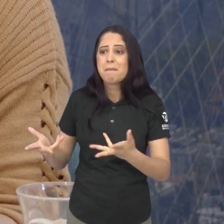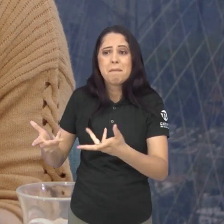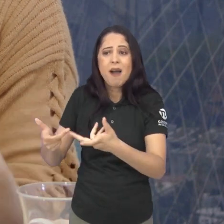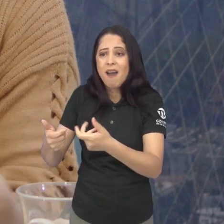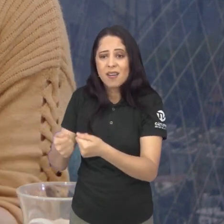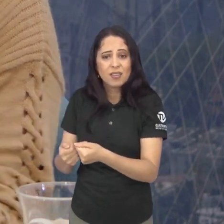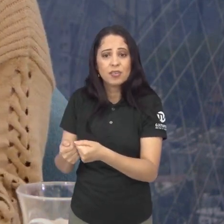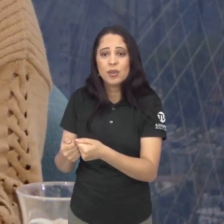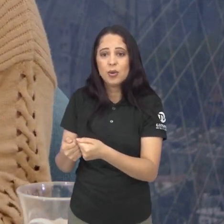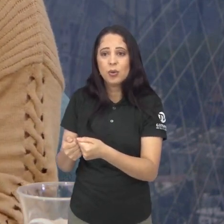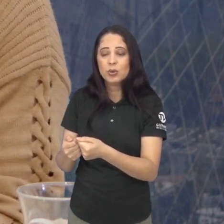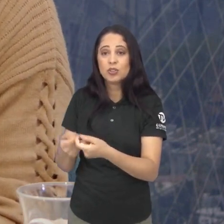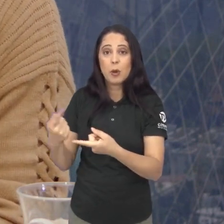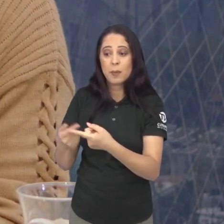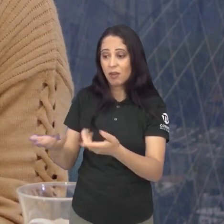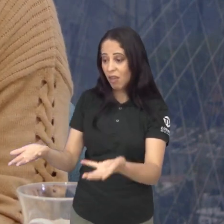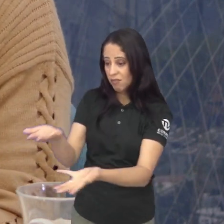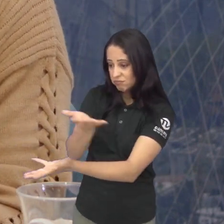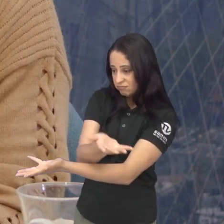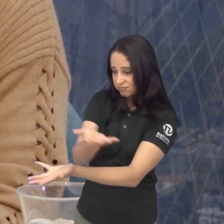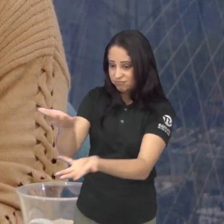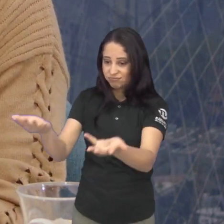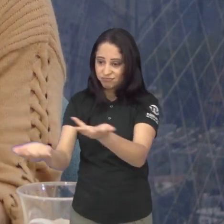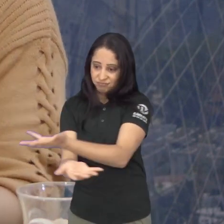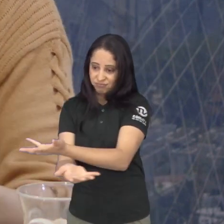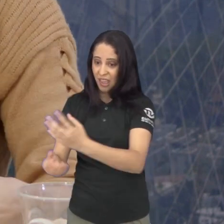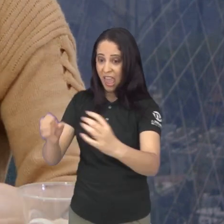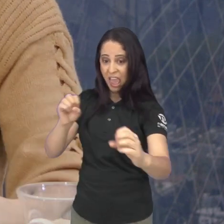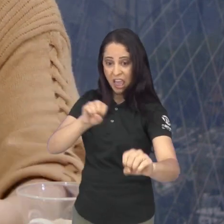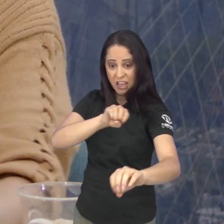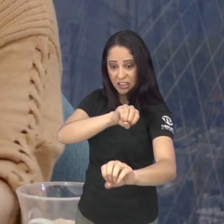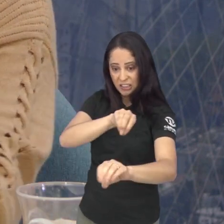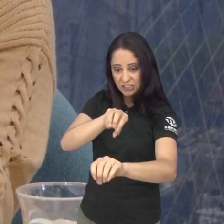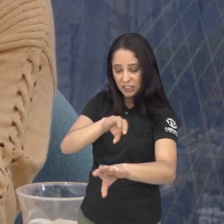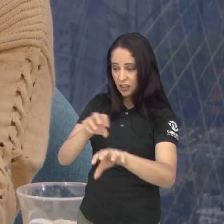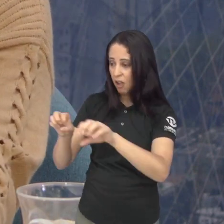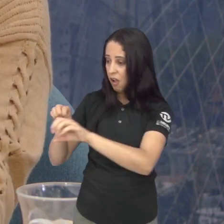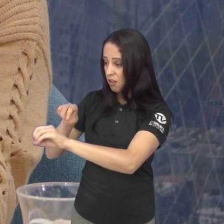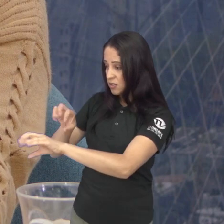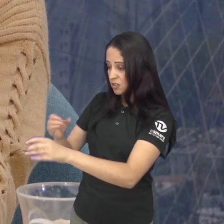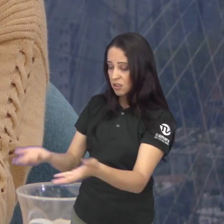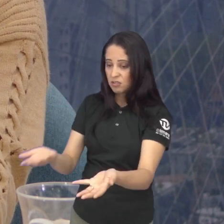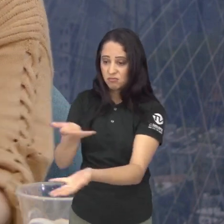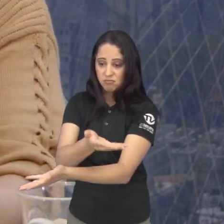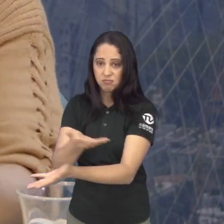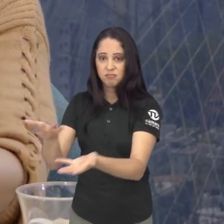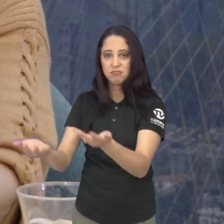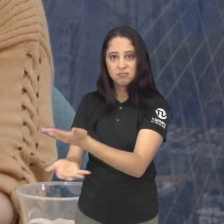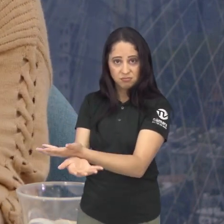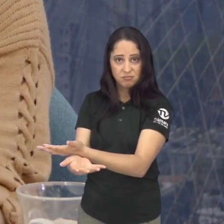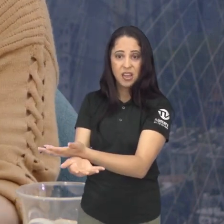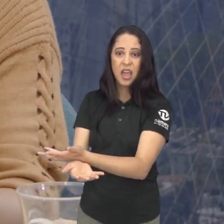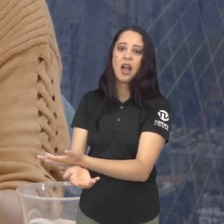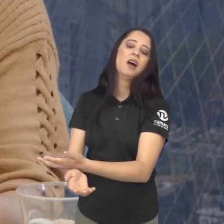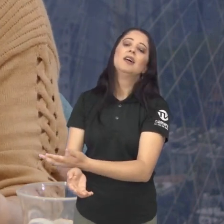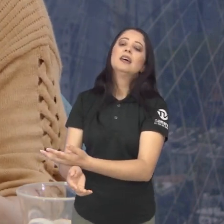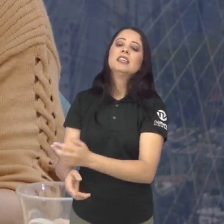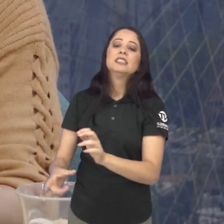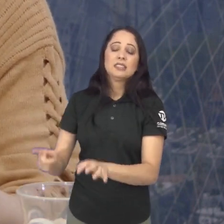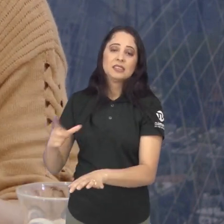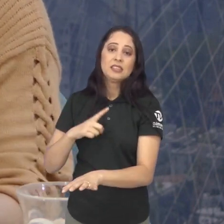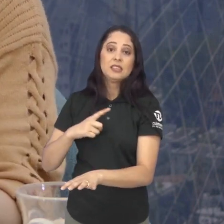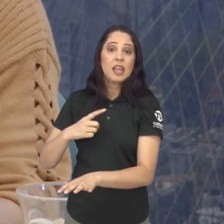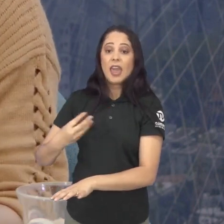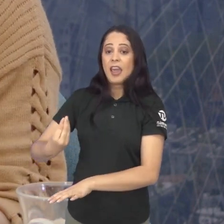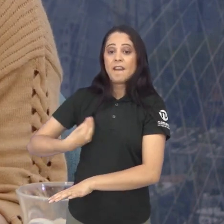maravilhoso. Então, assim, um ensinou uma coisa para o outro, eles estão tendo uma vida social, né, quase que plena, óbvio, não é plena,